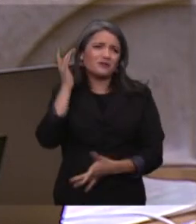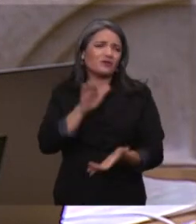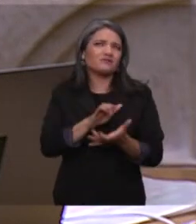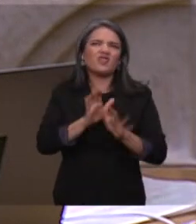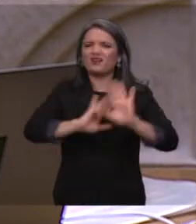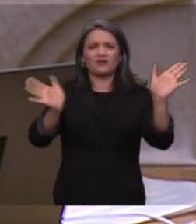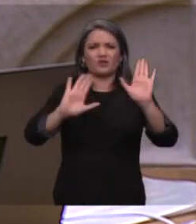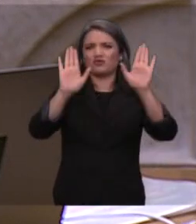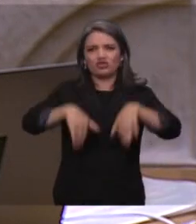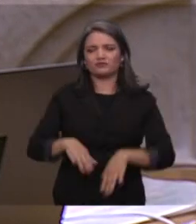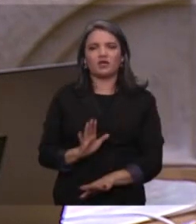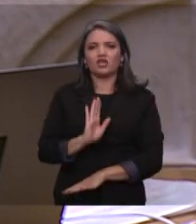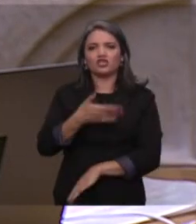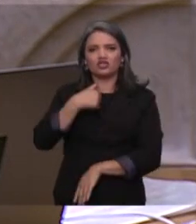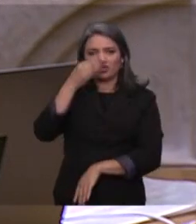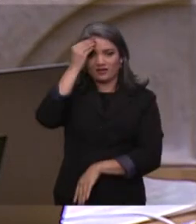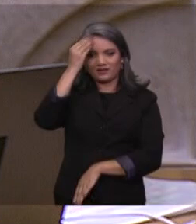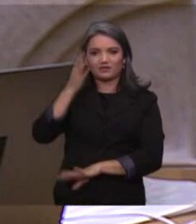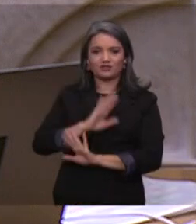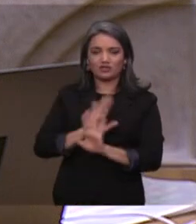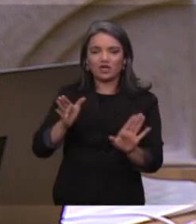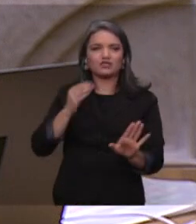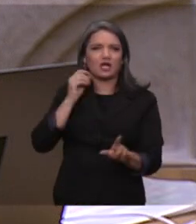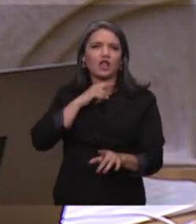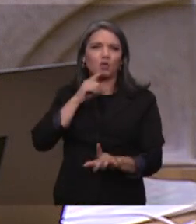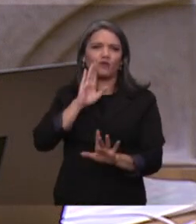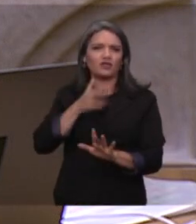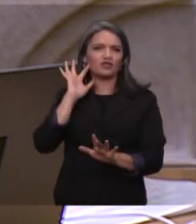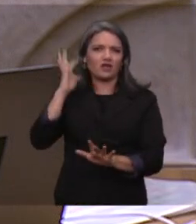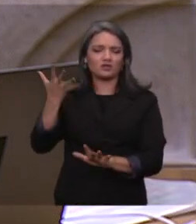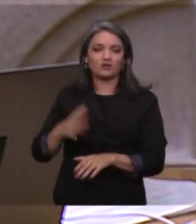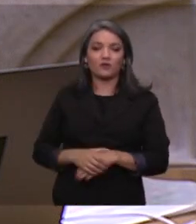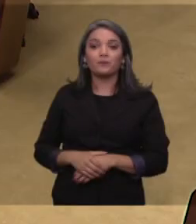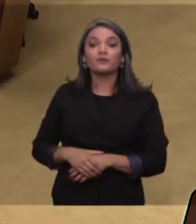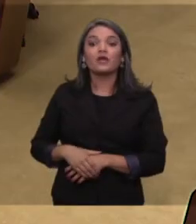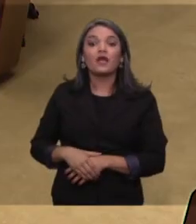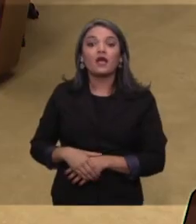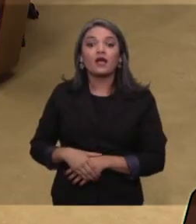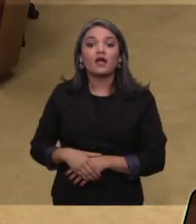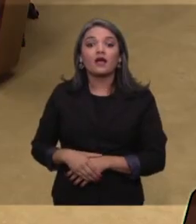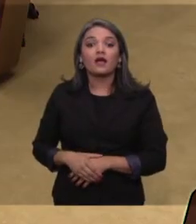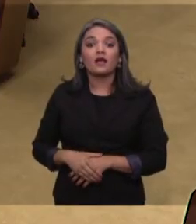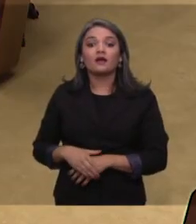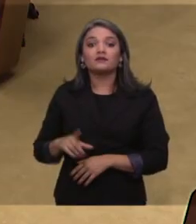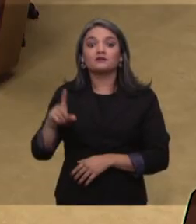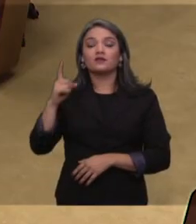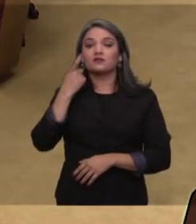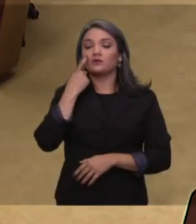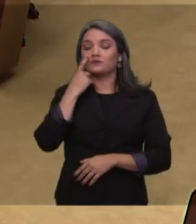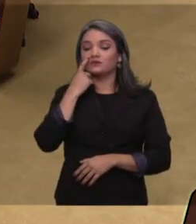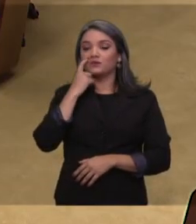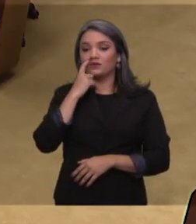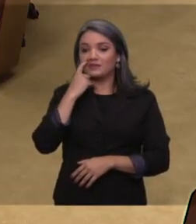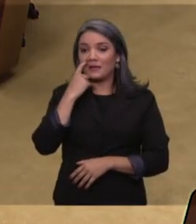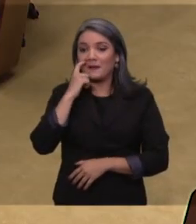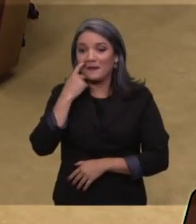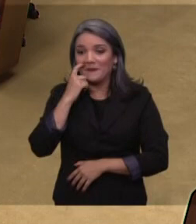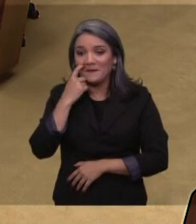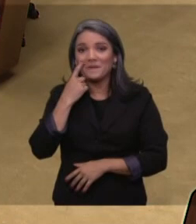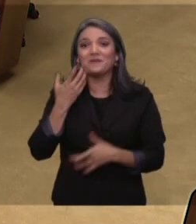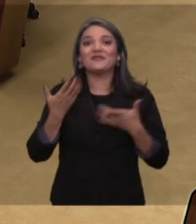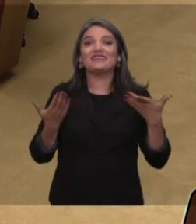agora, André, a minha dúvida está sanada. Permita uma pequena parte, senhor presidente, só uma parte. No meu voto, tive a preocupação de